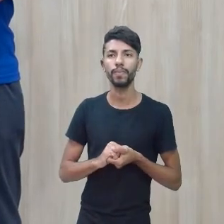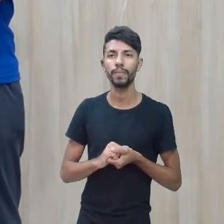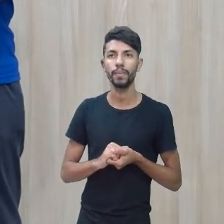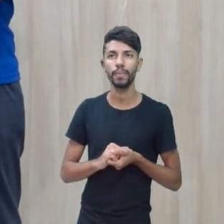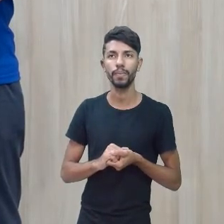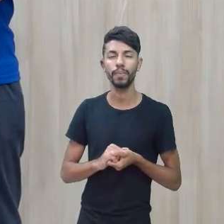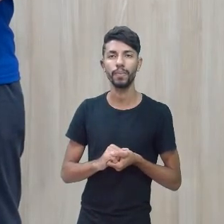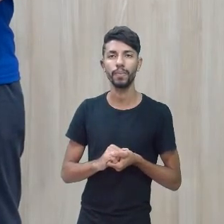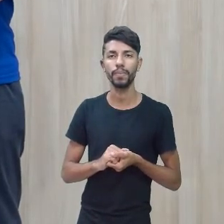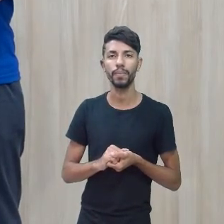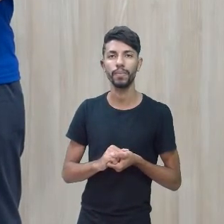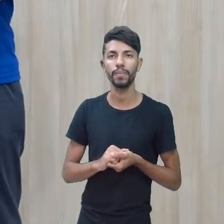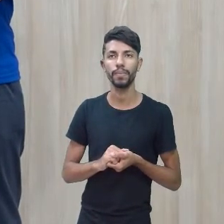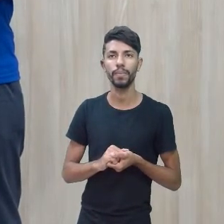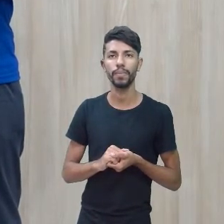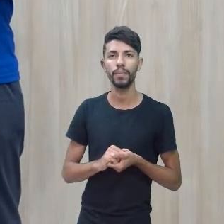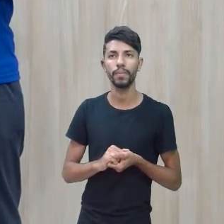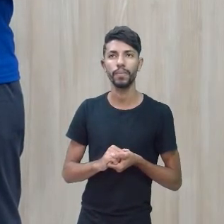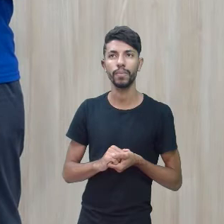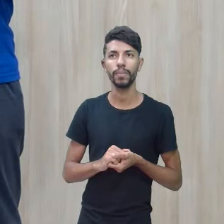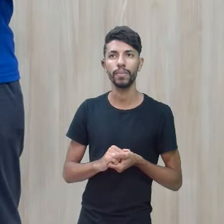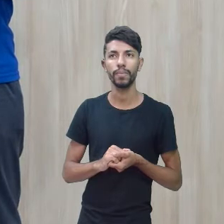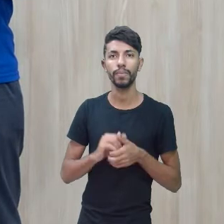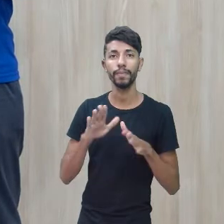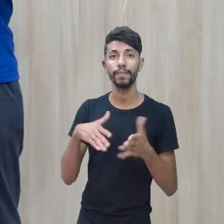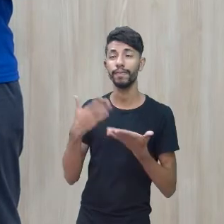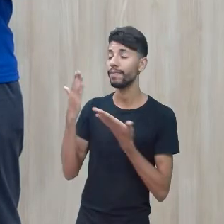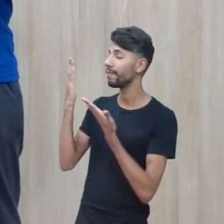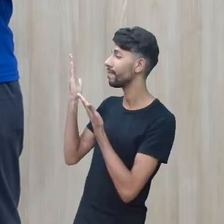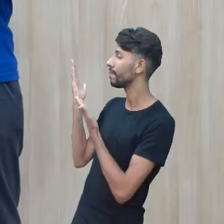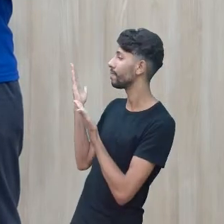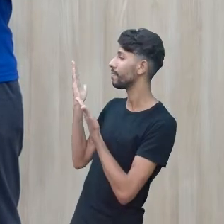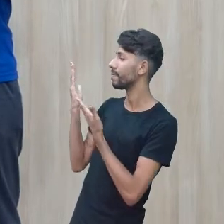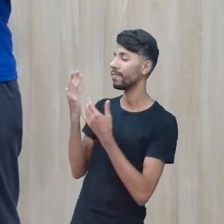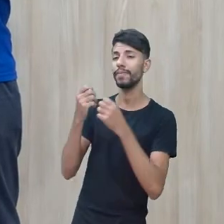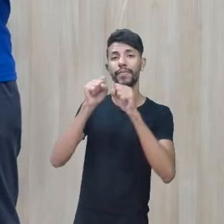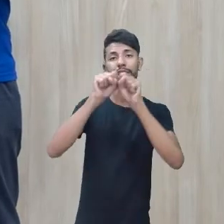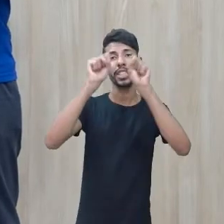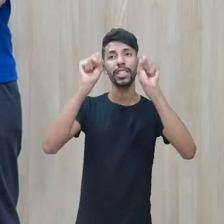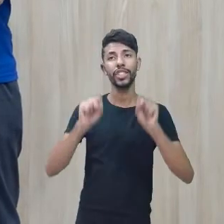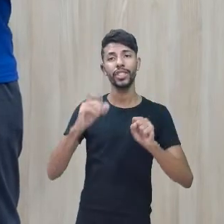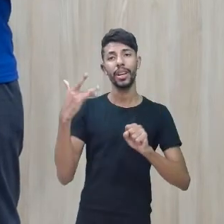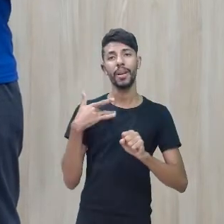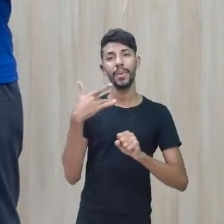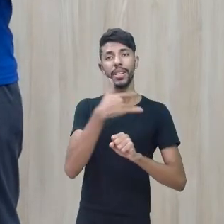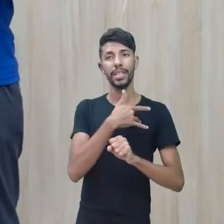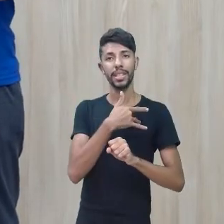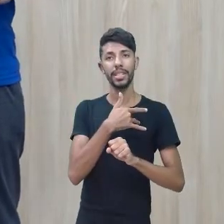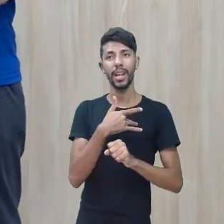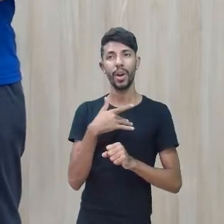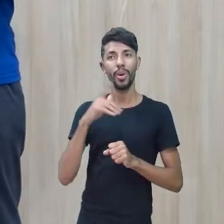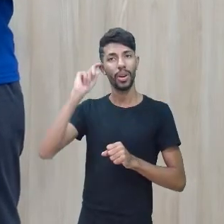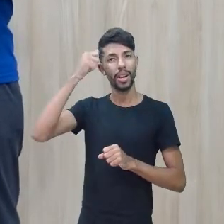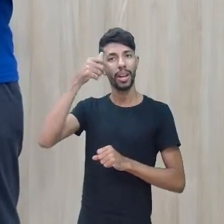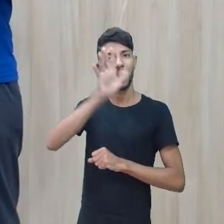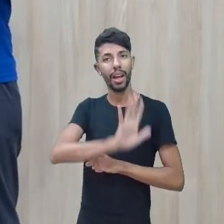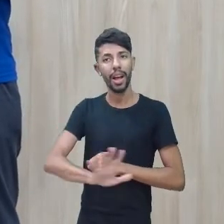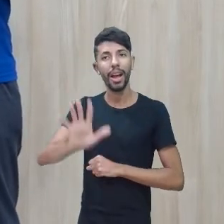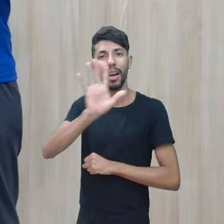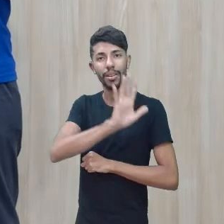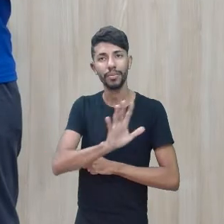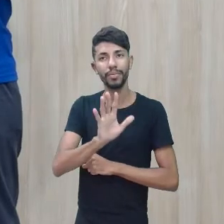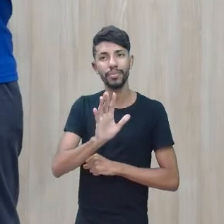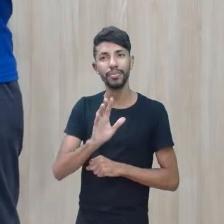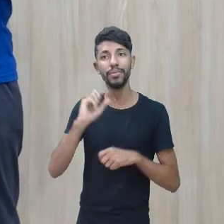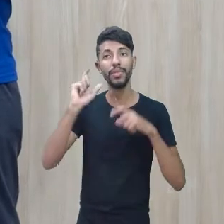gente. E o sistema de saúde africano? Já que a gente está falando aqui que